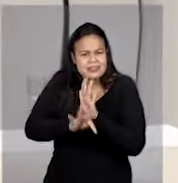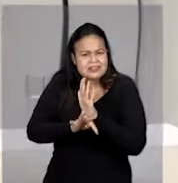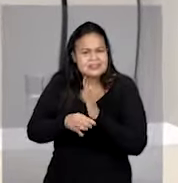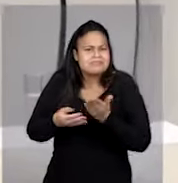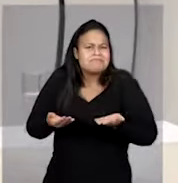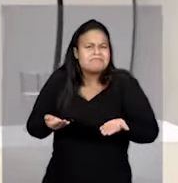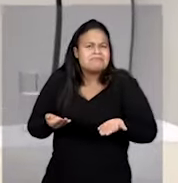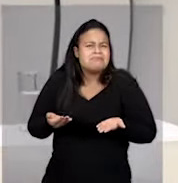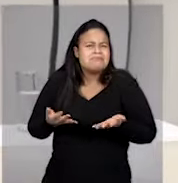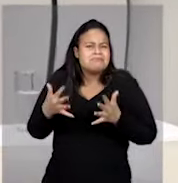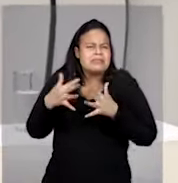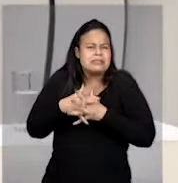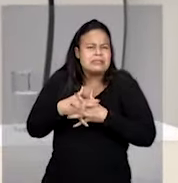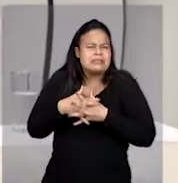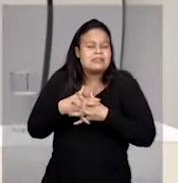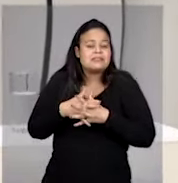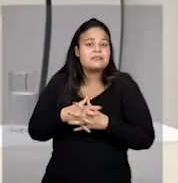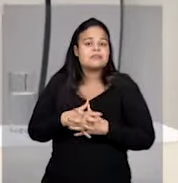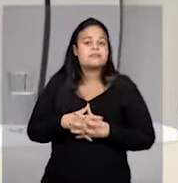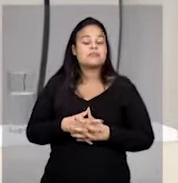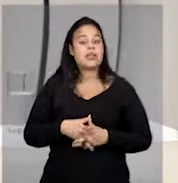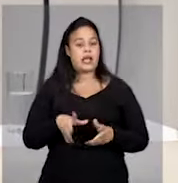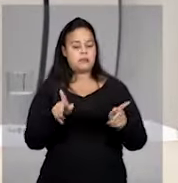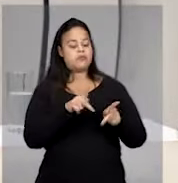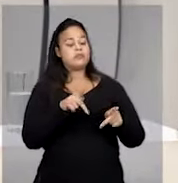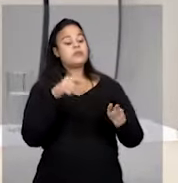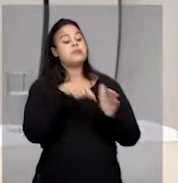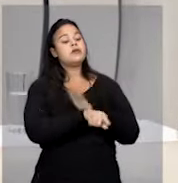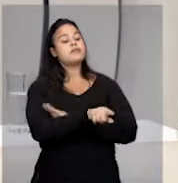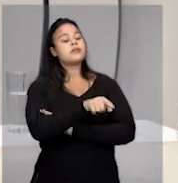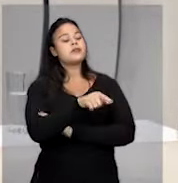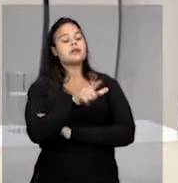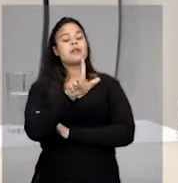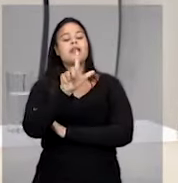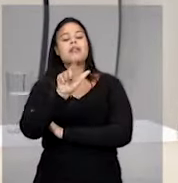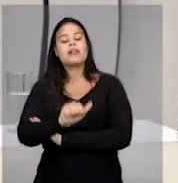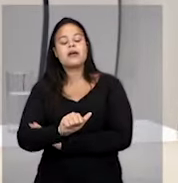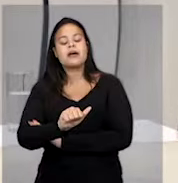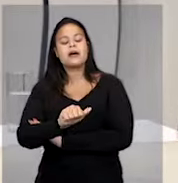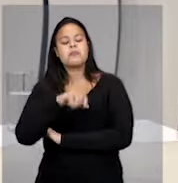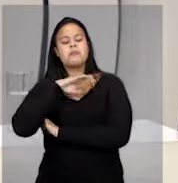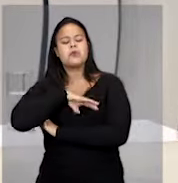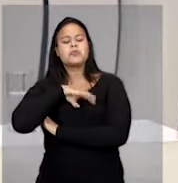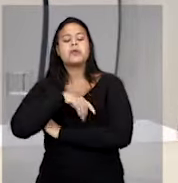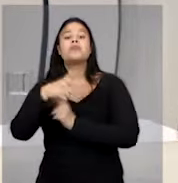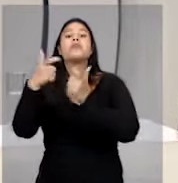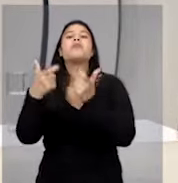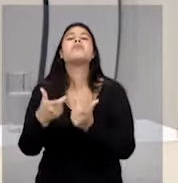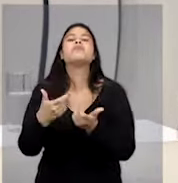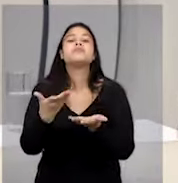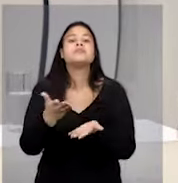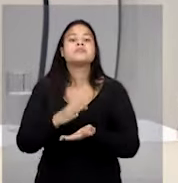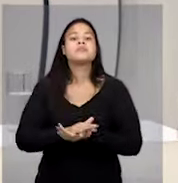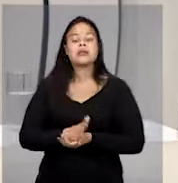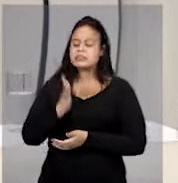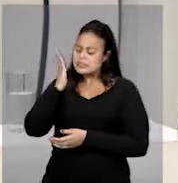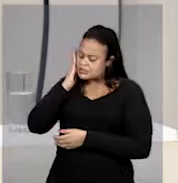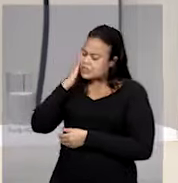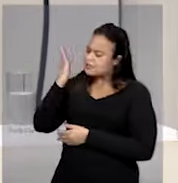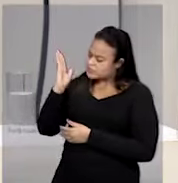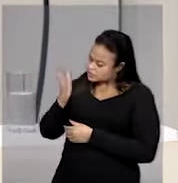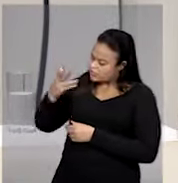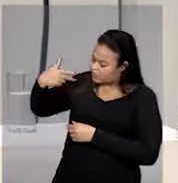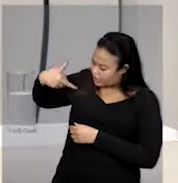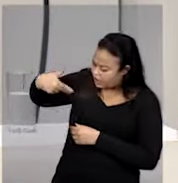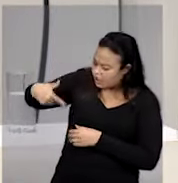a professora coloca para você assim, lá onde? E aí você fala, mas ela sabe que foi no laboratório, que era para